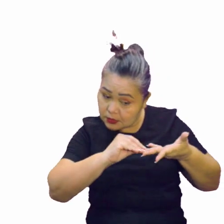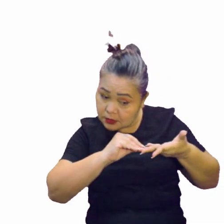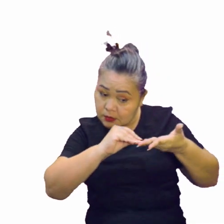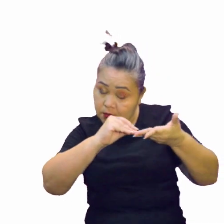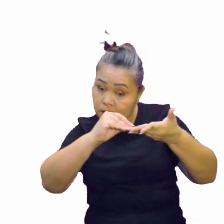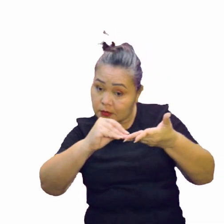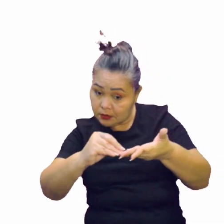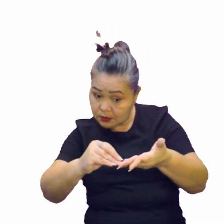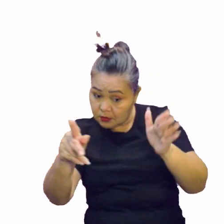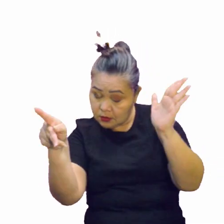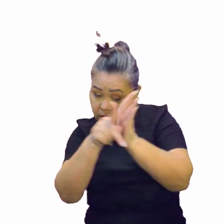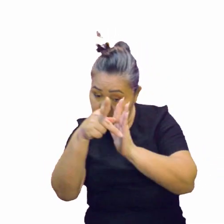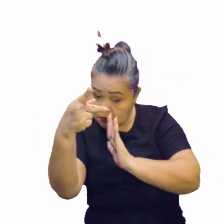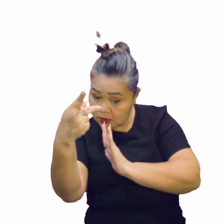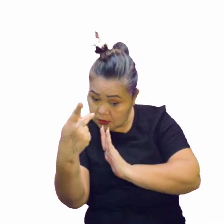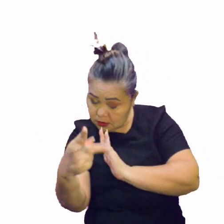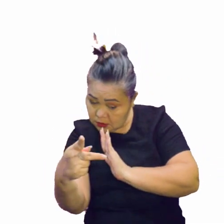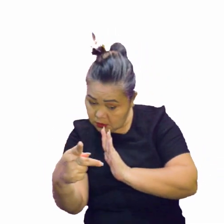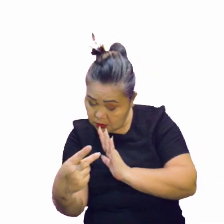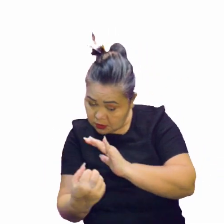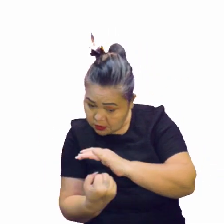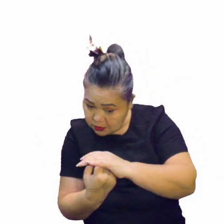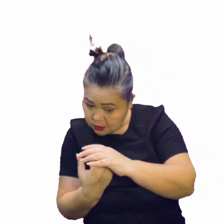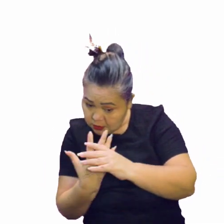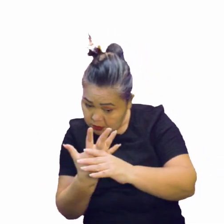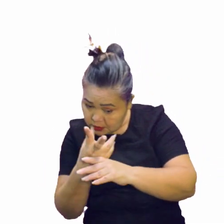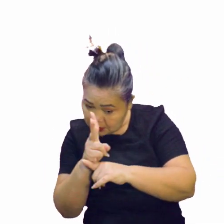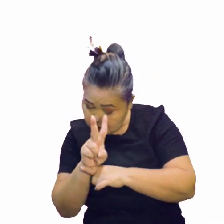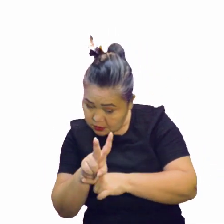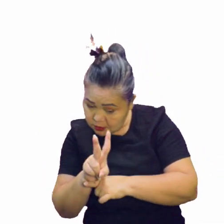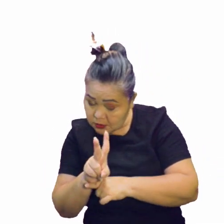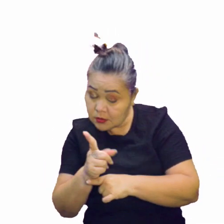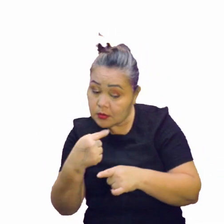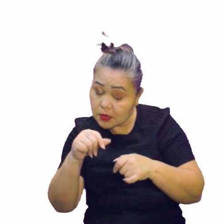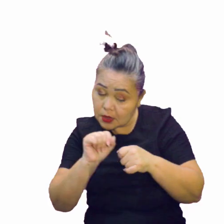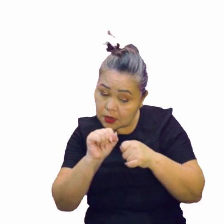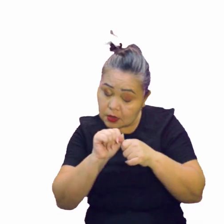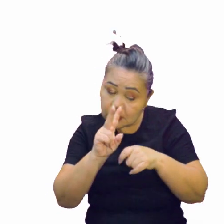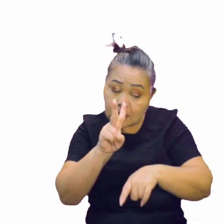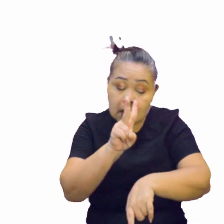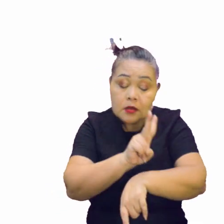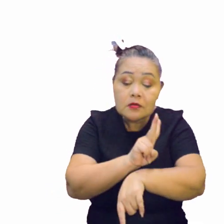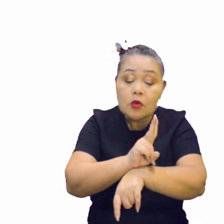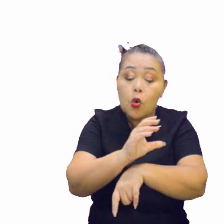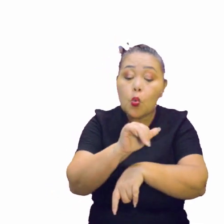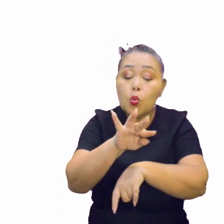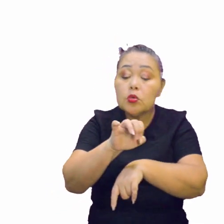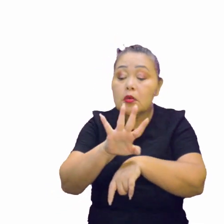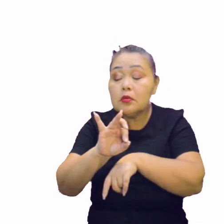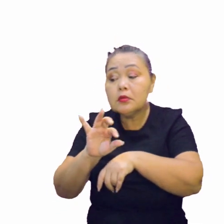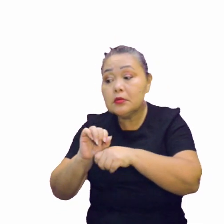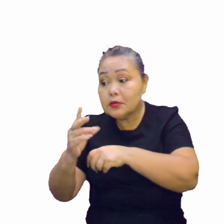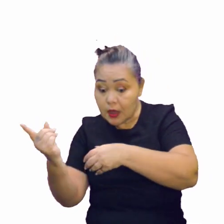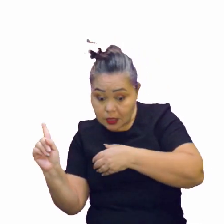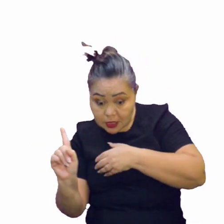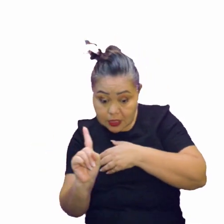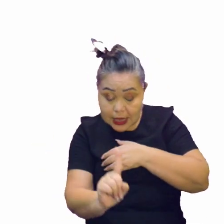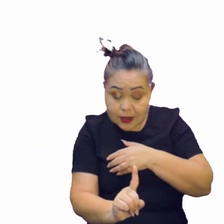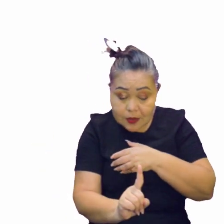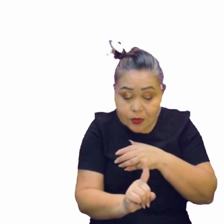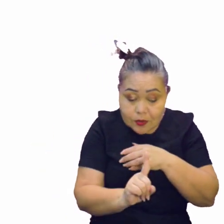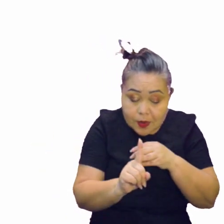nativos, também de produtos de cultivares que serão inseridos.